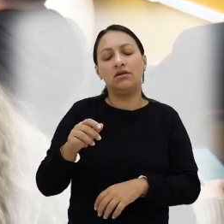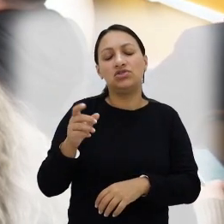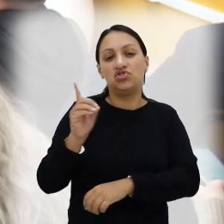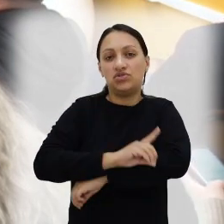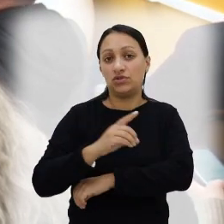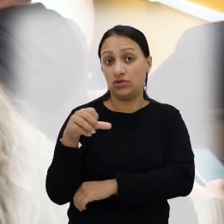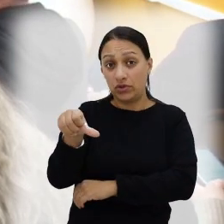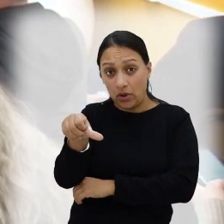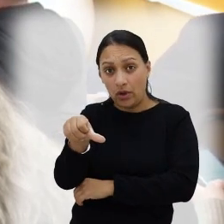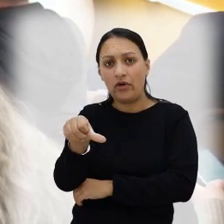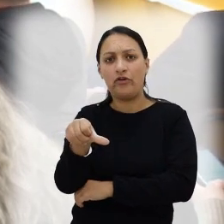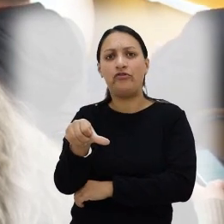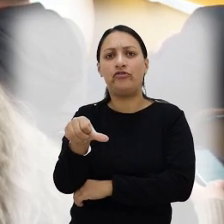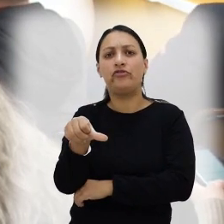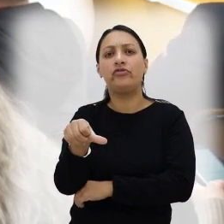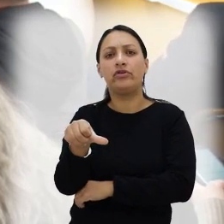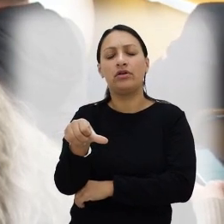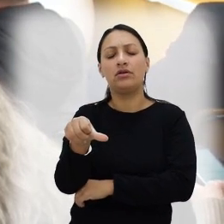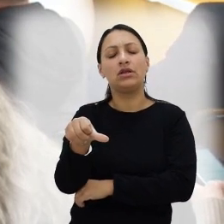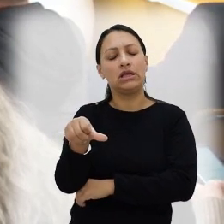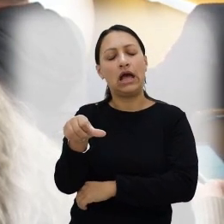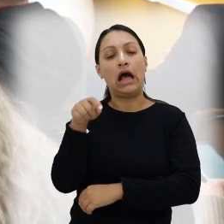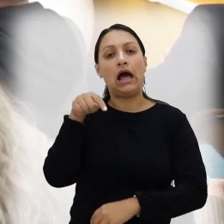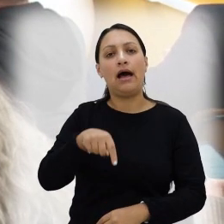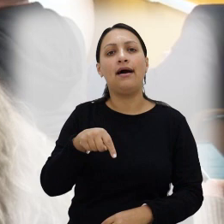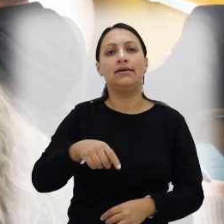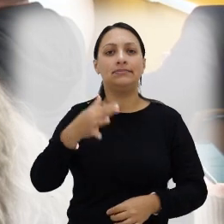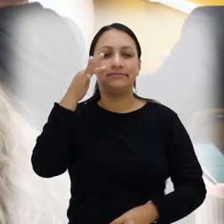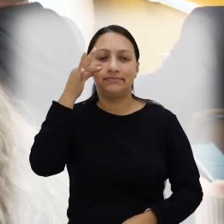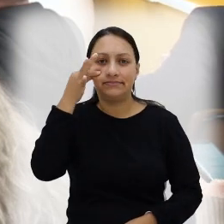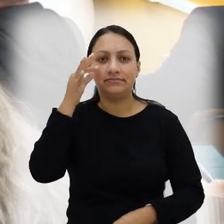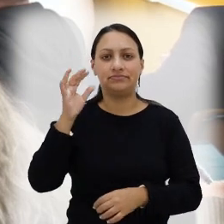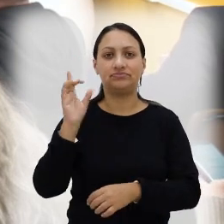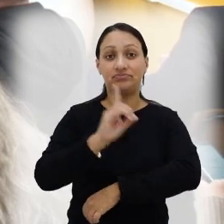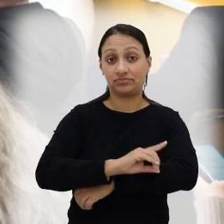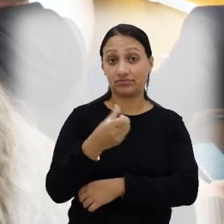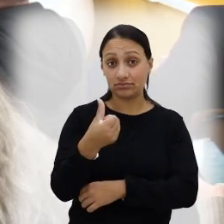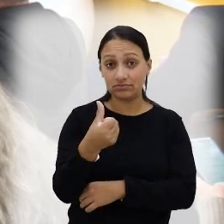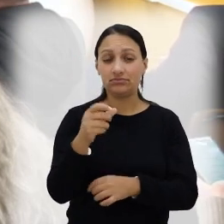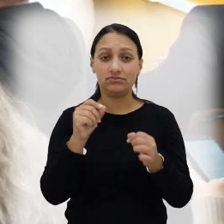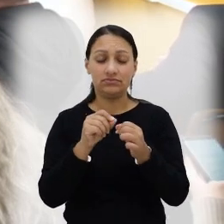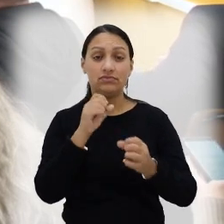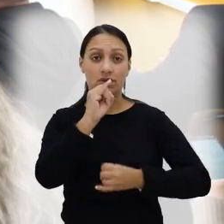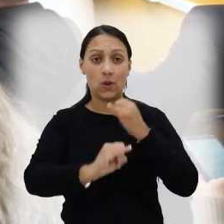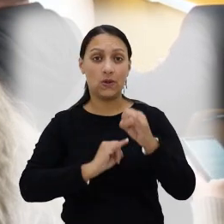aqui, né, presencial. Aquela do dia 6, a gente faz ela online.